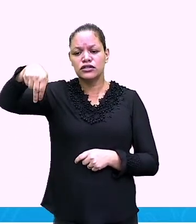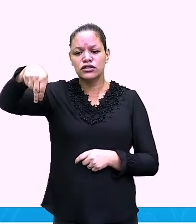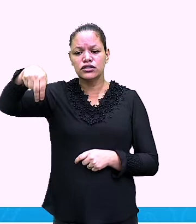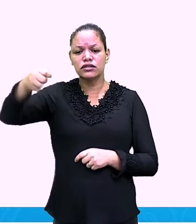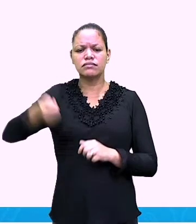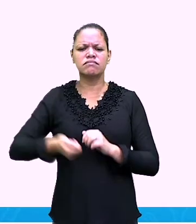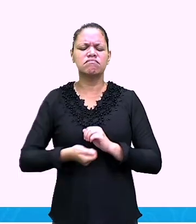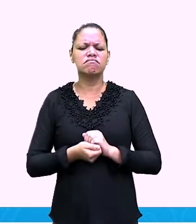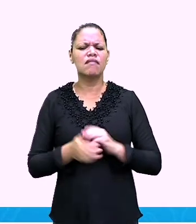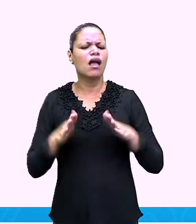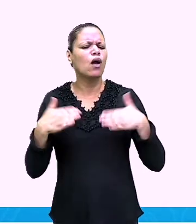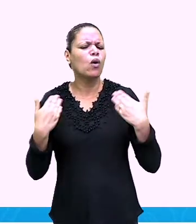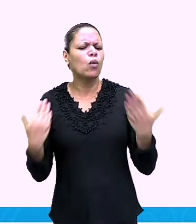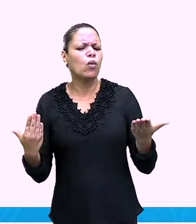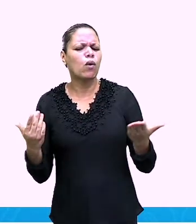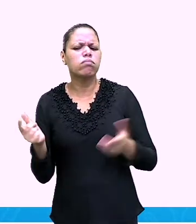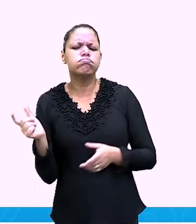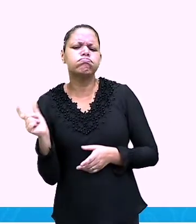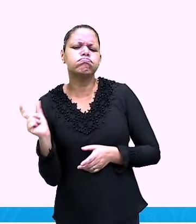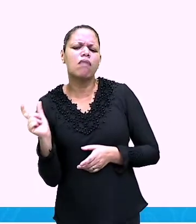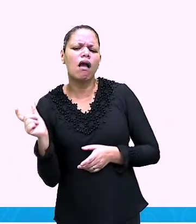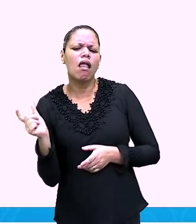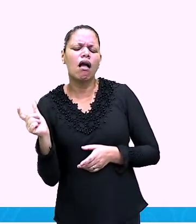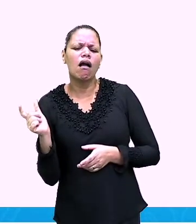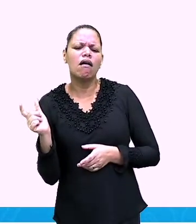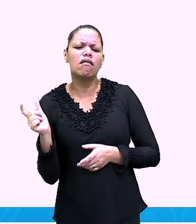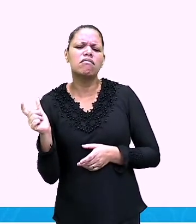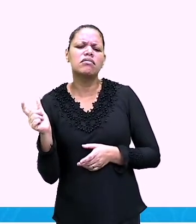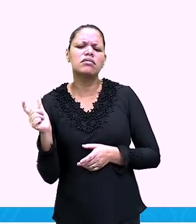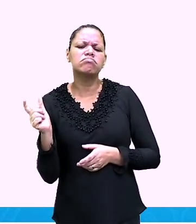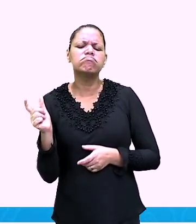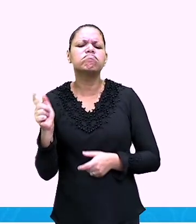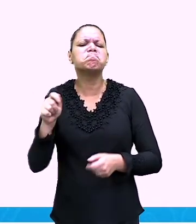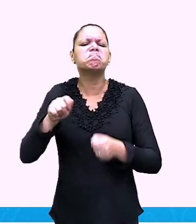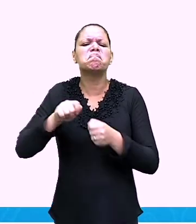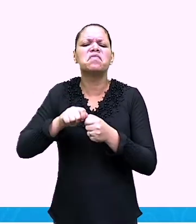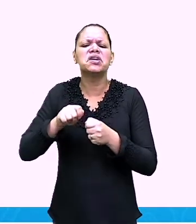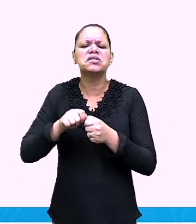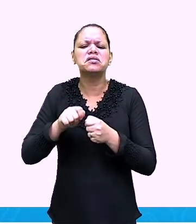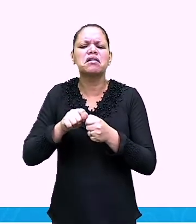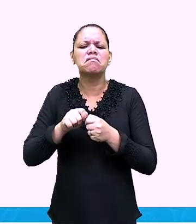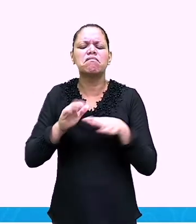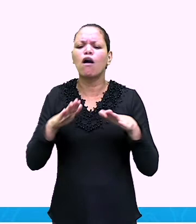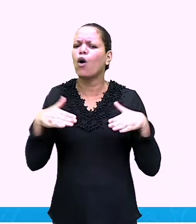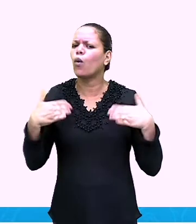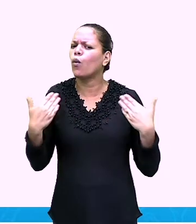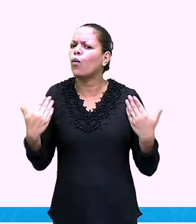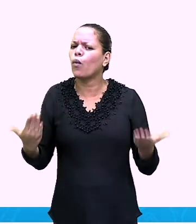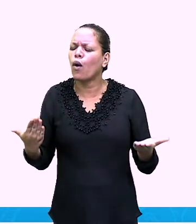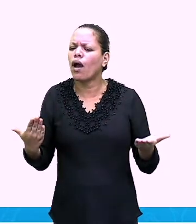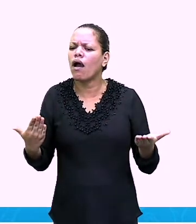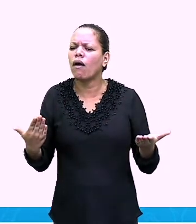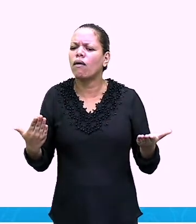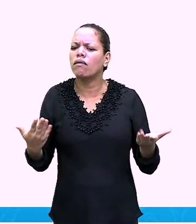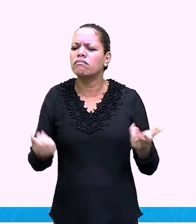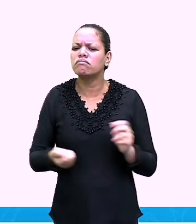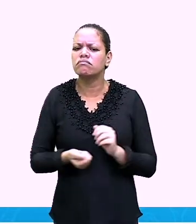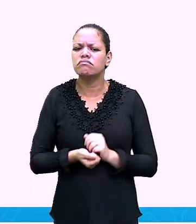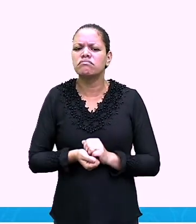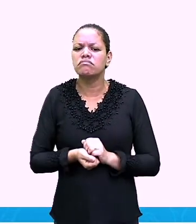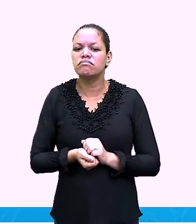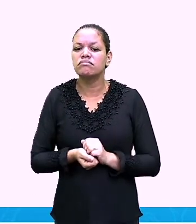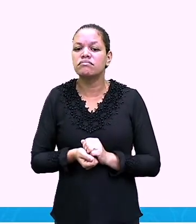gente pode formar com essas sílabas? Aqui está embaralhada. Está igual o João quando ele via antes. Como é que ele consegue organizar? Vai ficar a